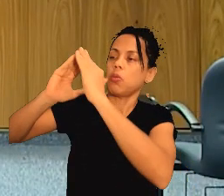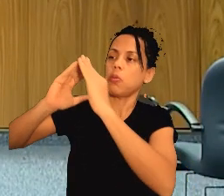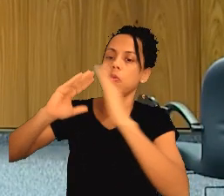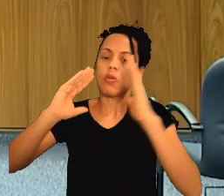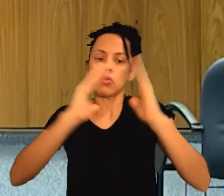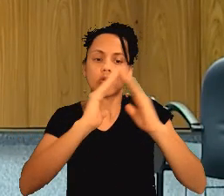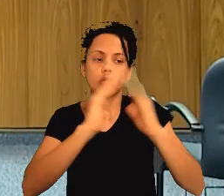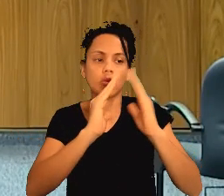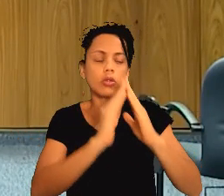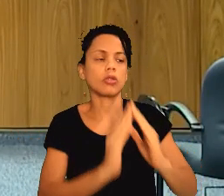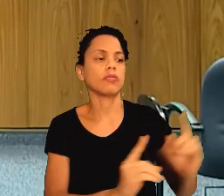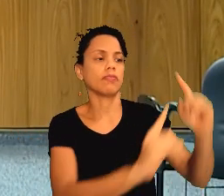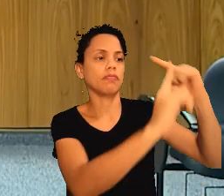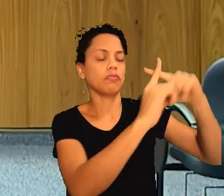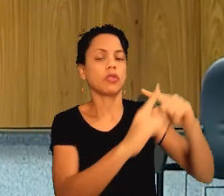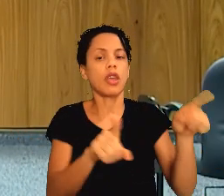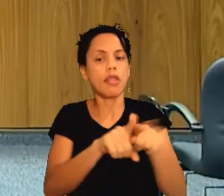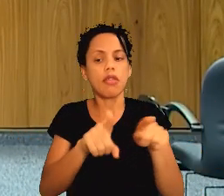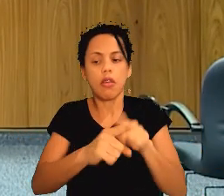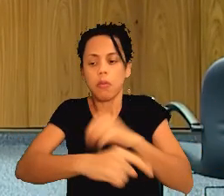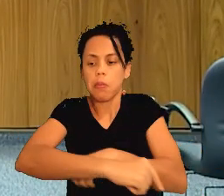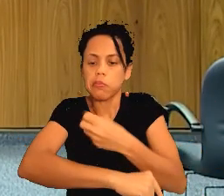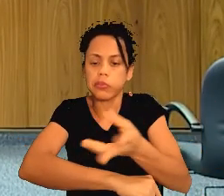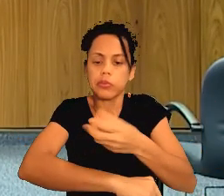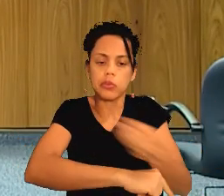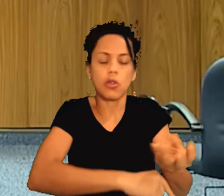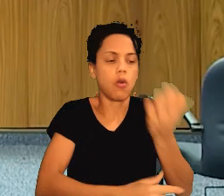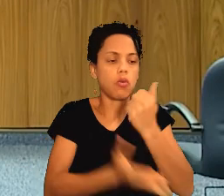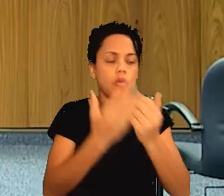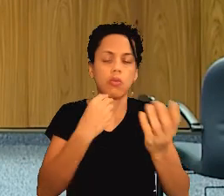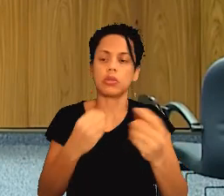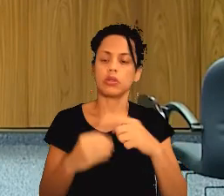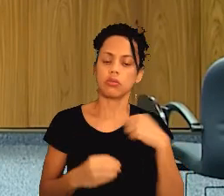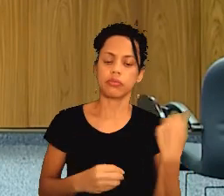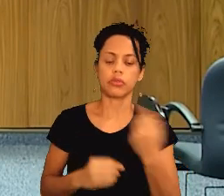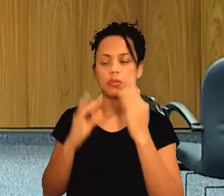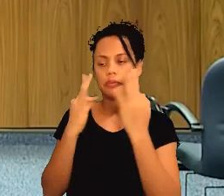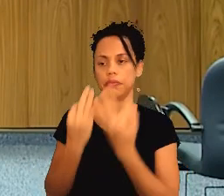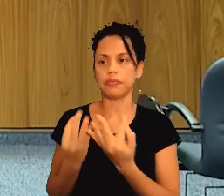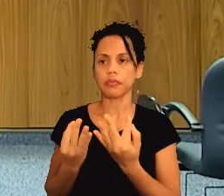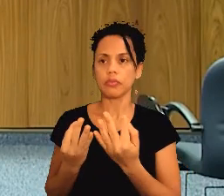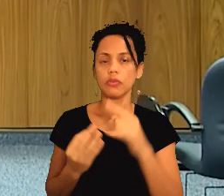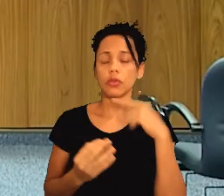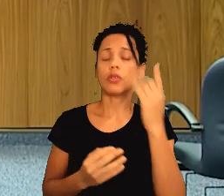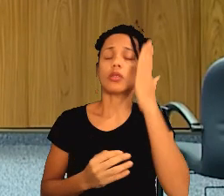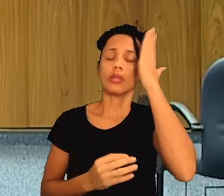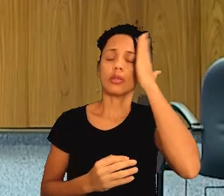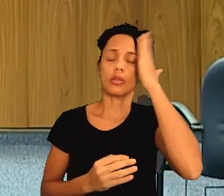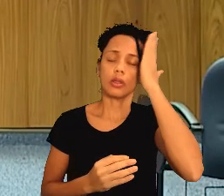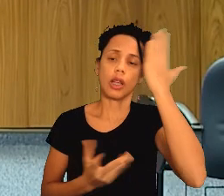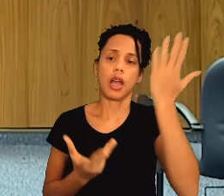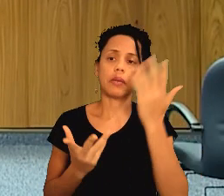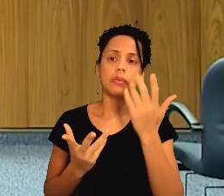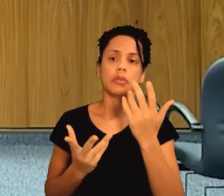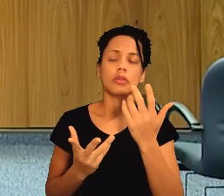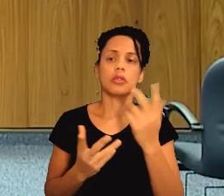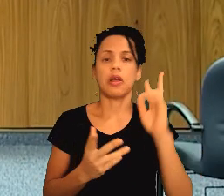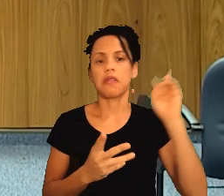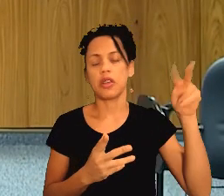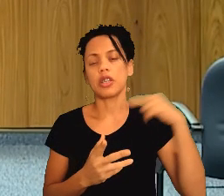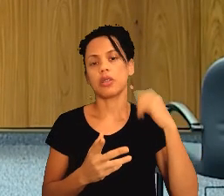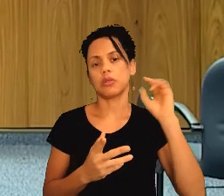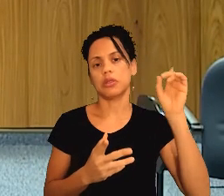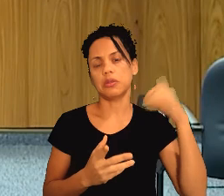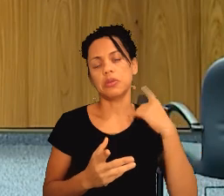nós e uma casinha para a cruz, para plantar comida para nós. Nós sabemos que,